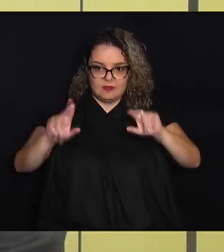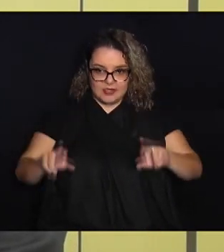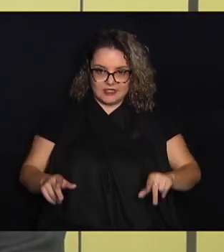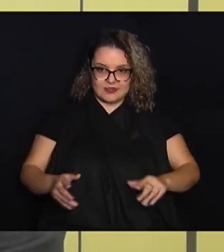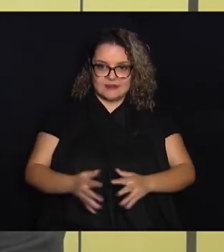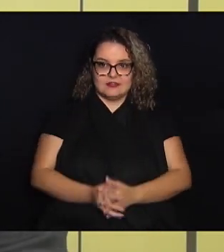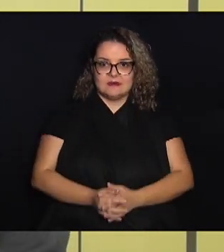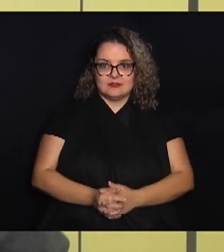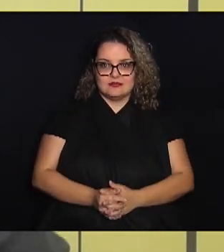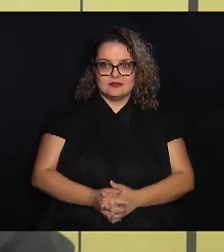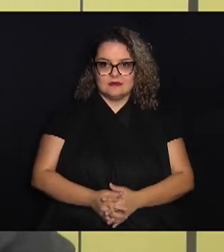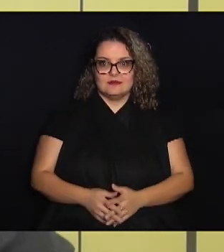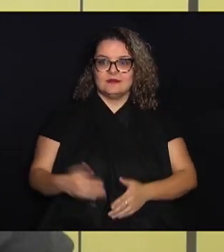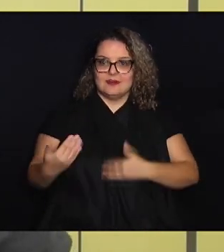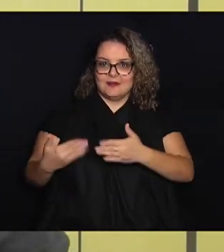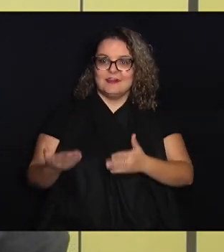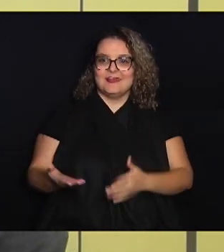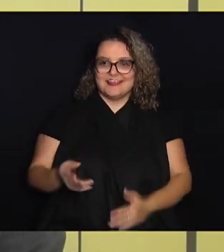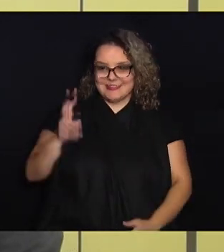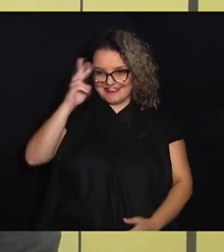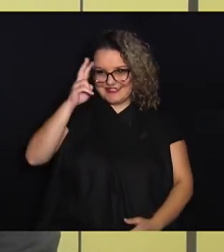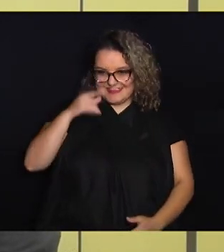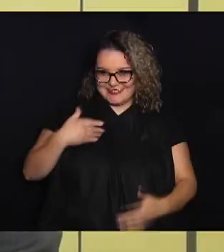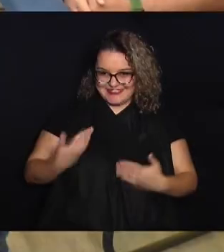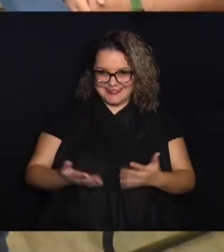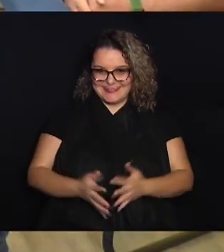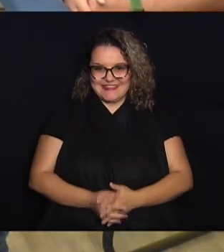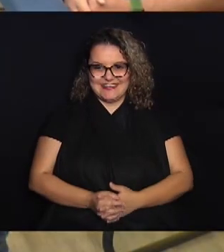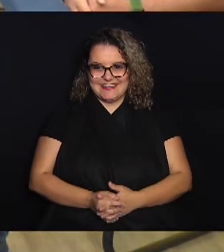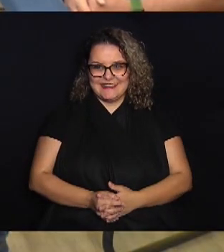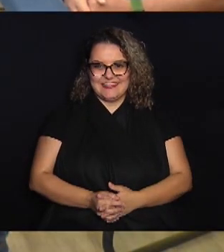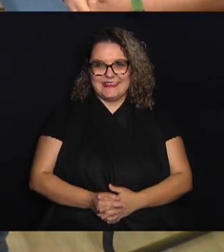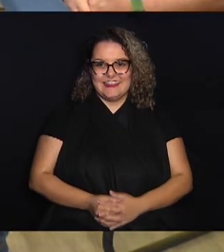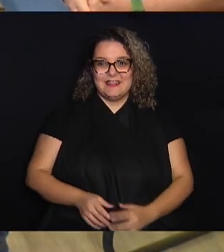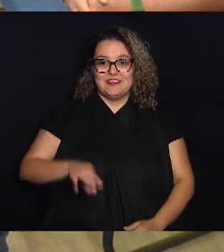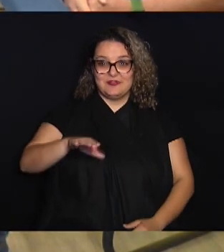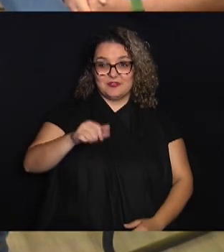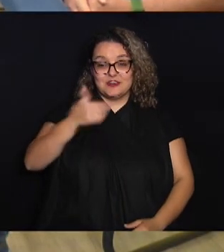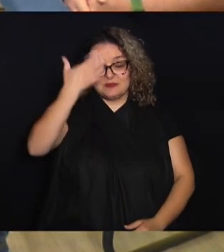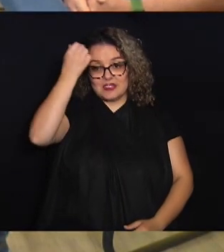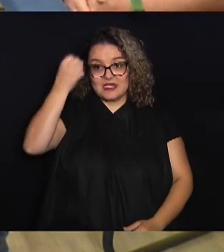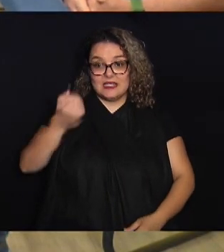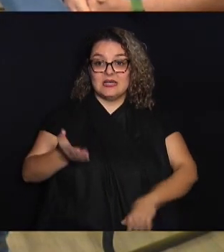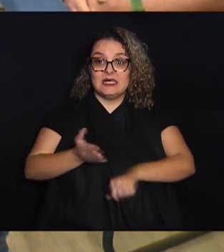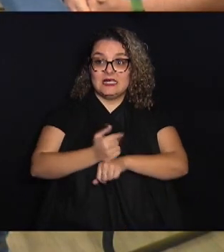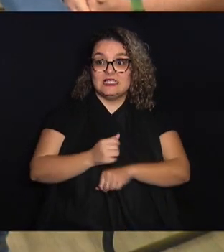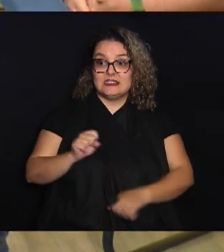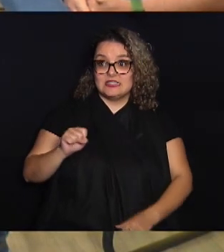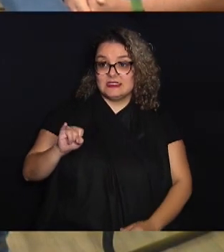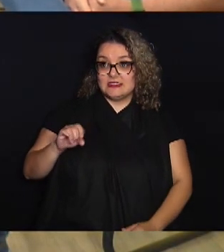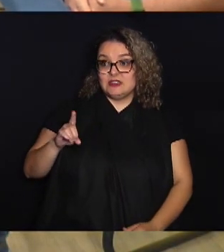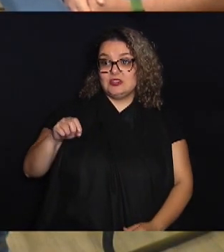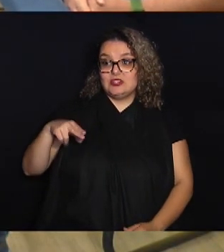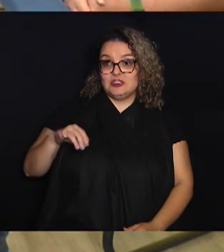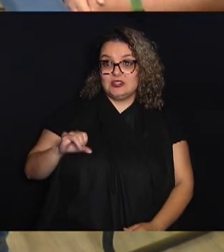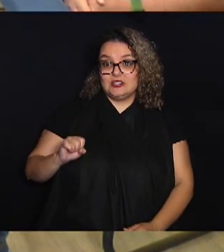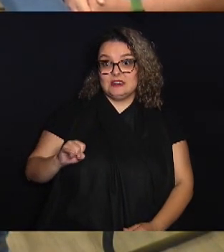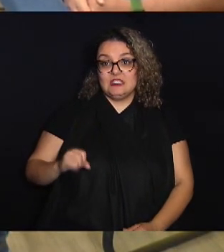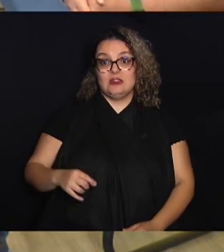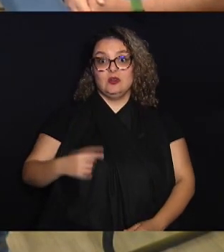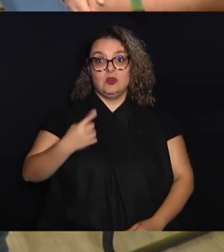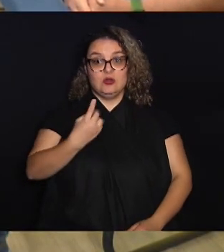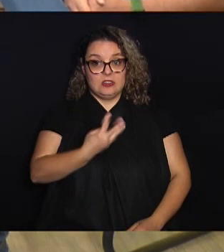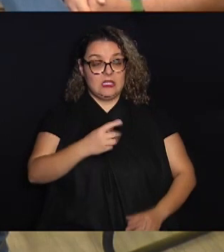Então, vou deixar mais pra frente o resto dessa história. Bom, eu já vou chamar a Rúbia antes, Sidney. A gente vai mostrar 3 vídeos seus. Um